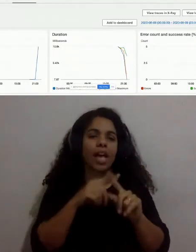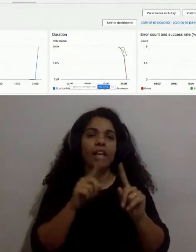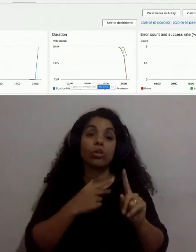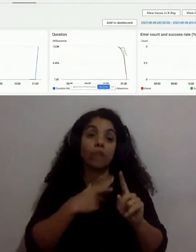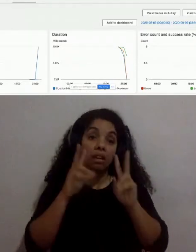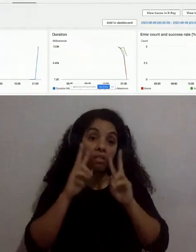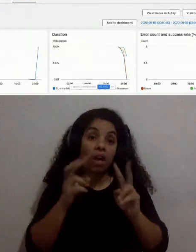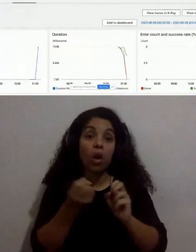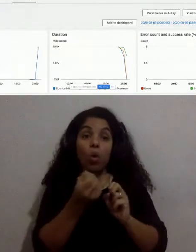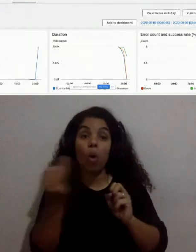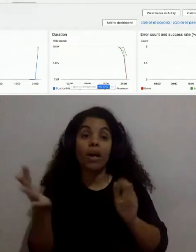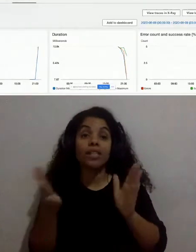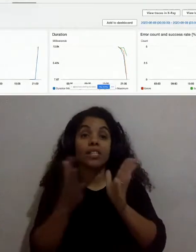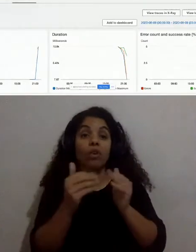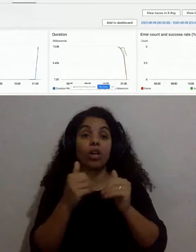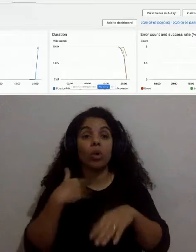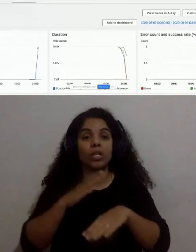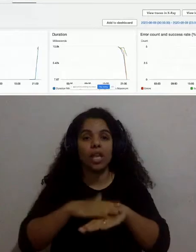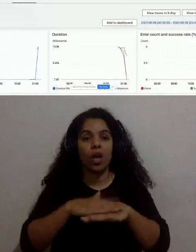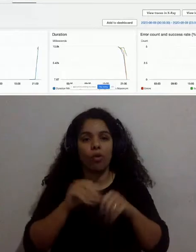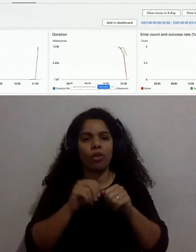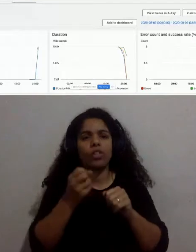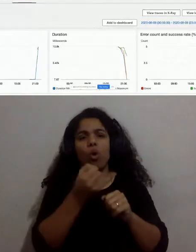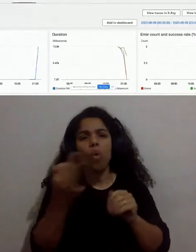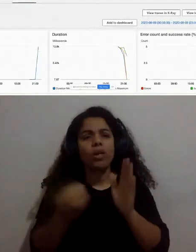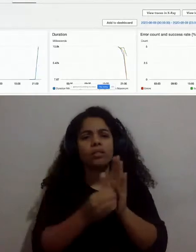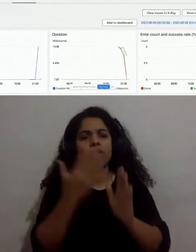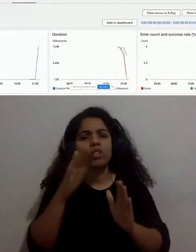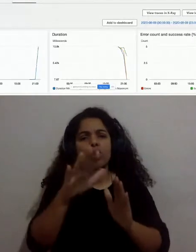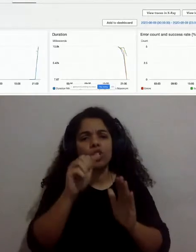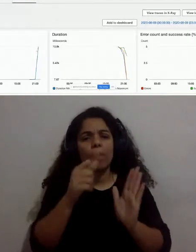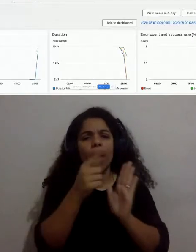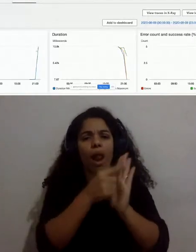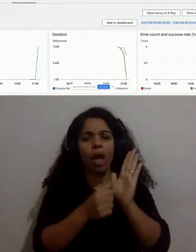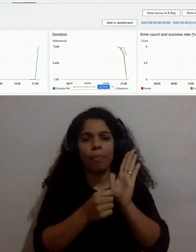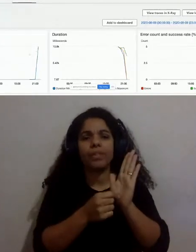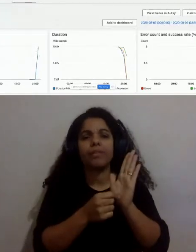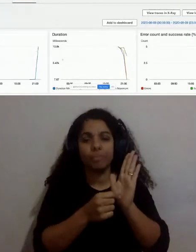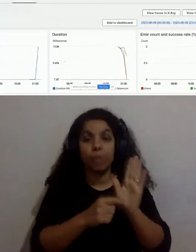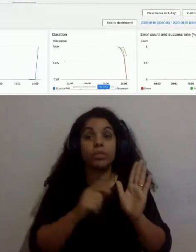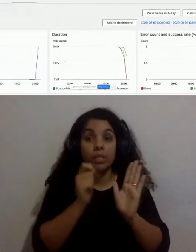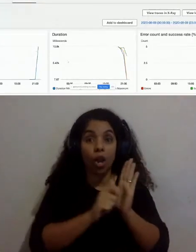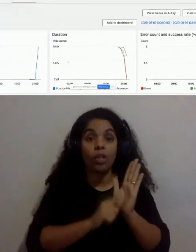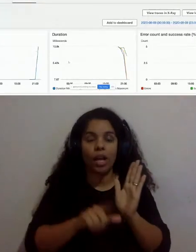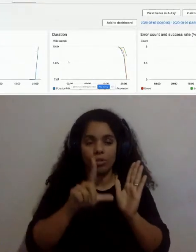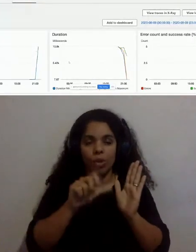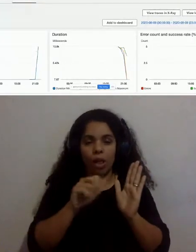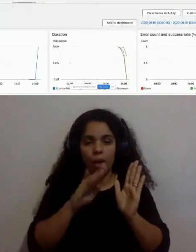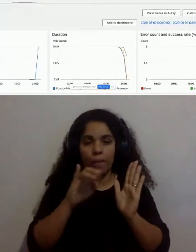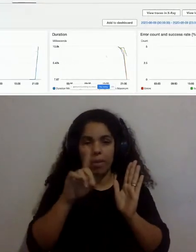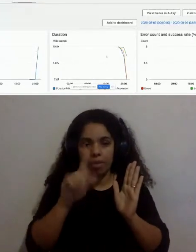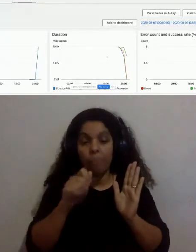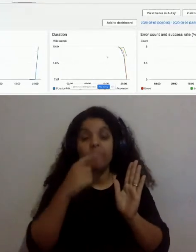ver quantas invocações que eu fiz. Ou seja, quantas vezes eu chamei aquele Lambda. Eu tenho que notar isso. Eu tenho